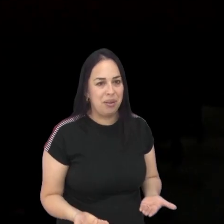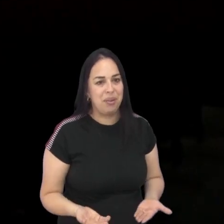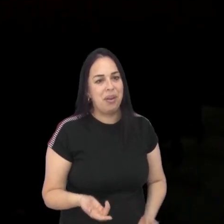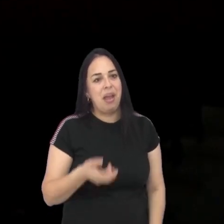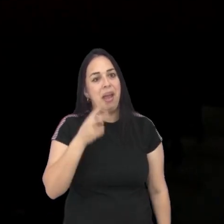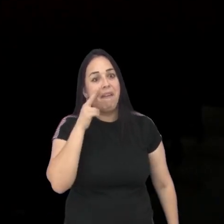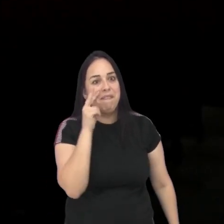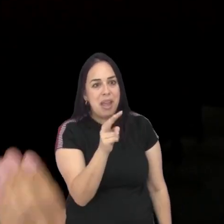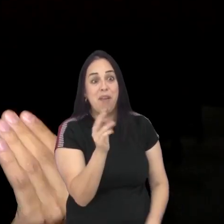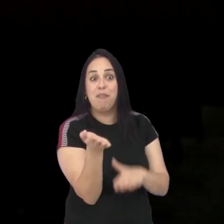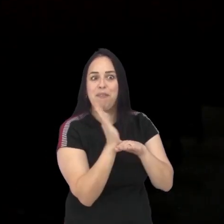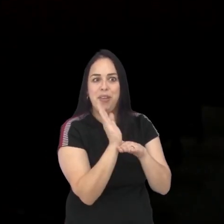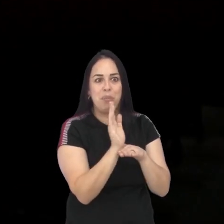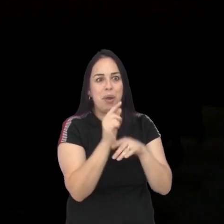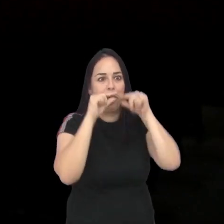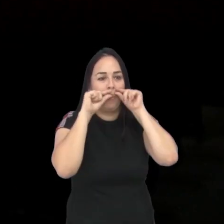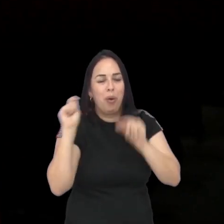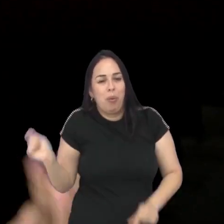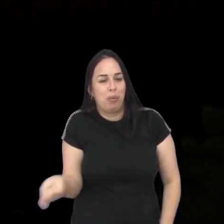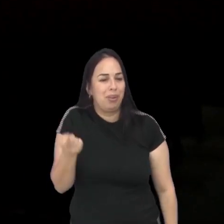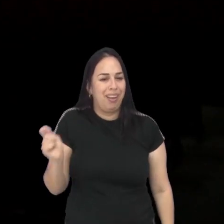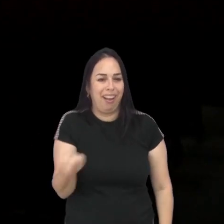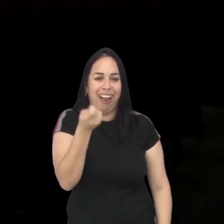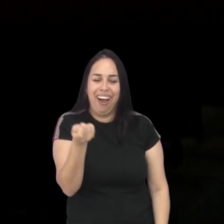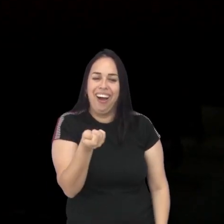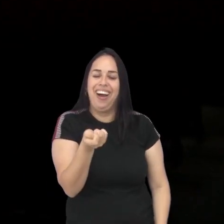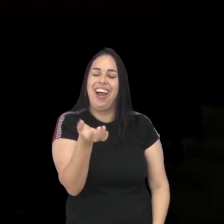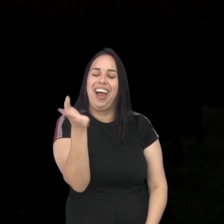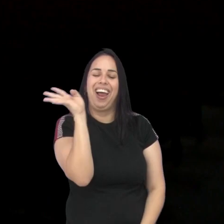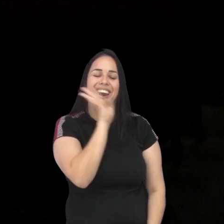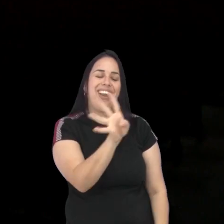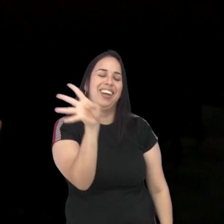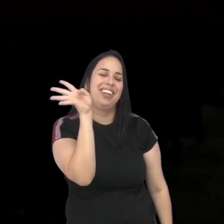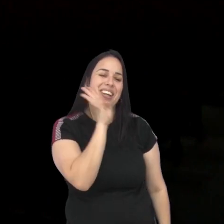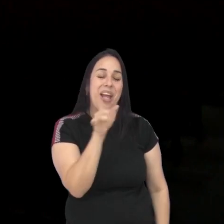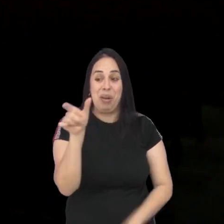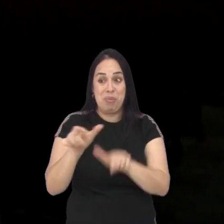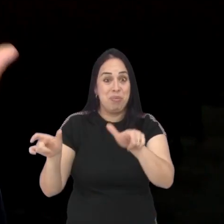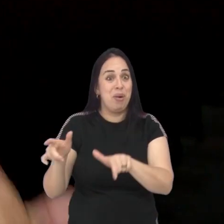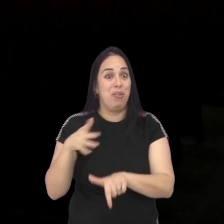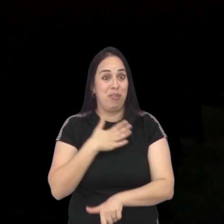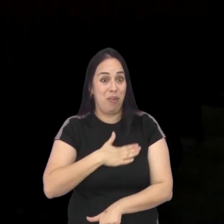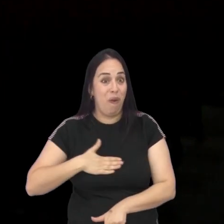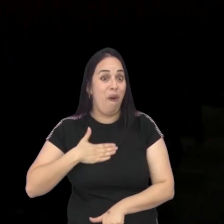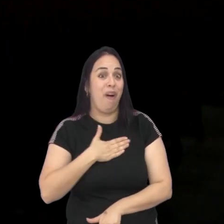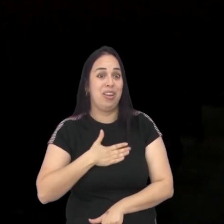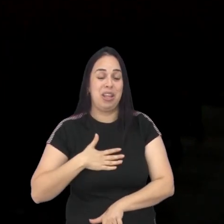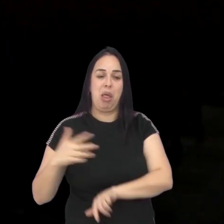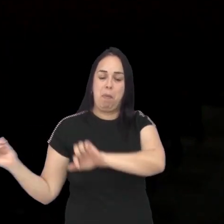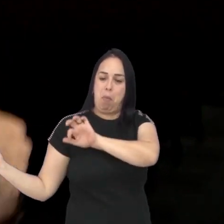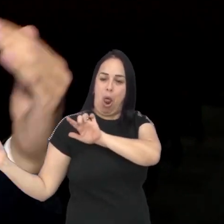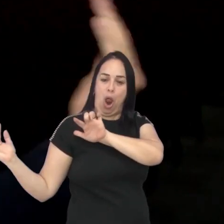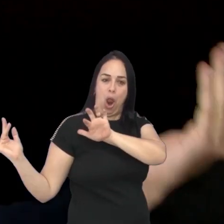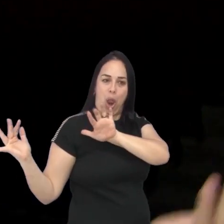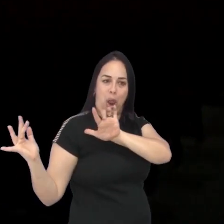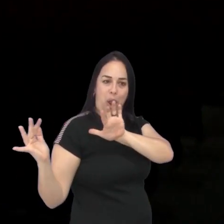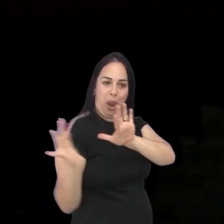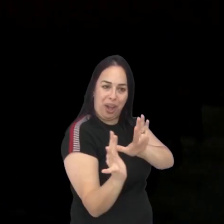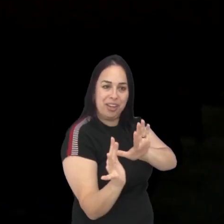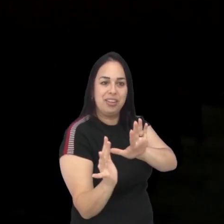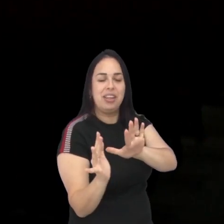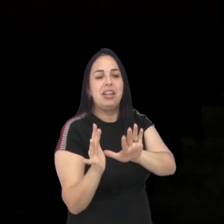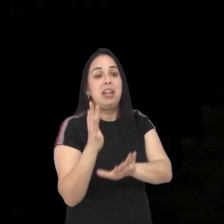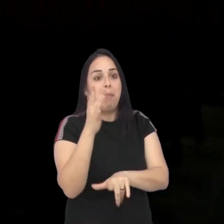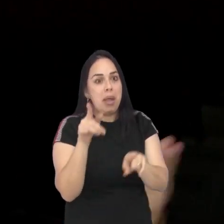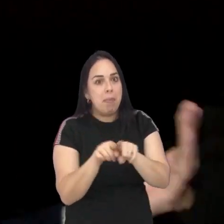Então, poder ver Charlie Chaplin aqui nesse cinema é muito legal. A população gosta muito e vem pessoas aqui